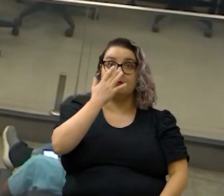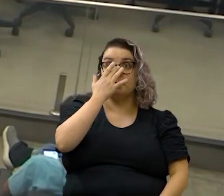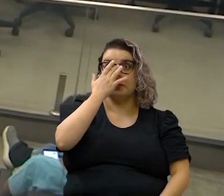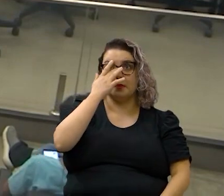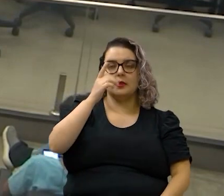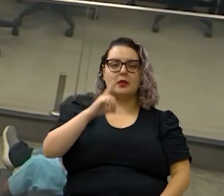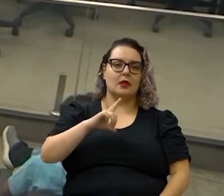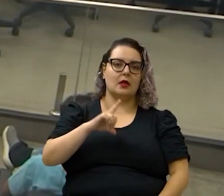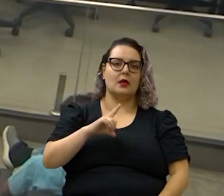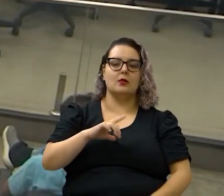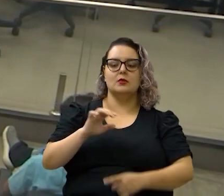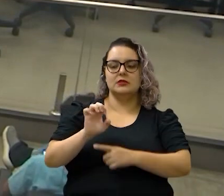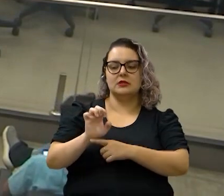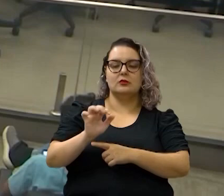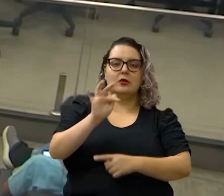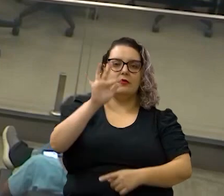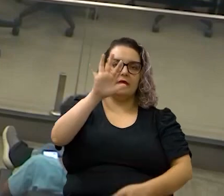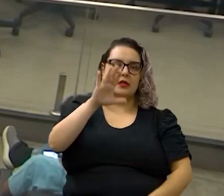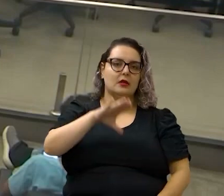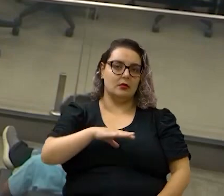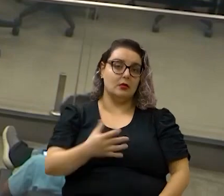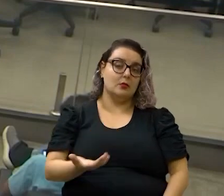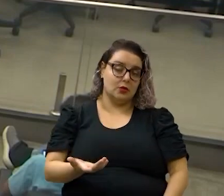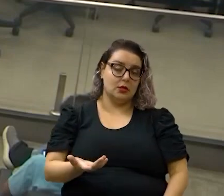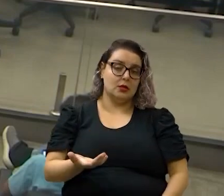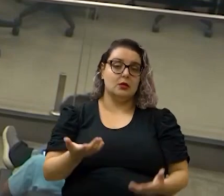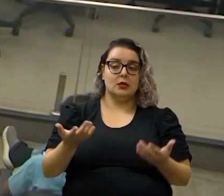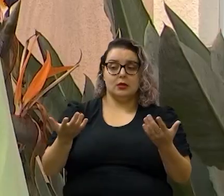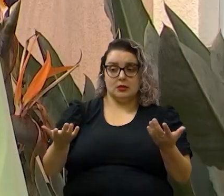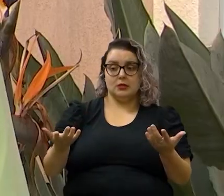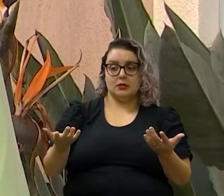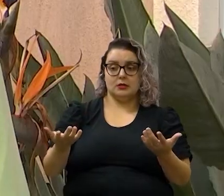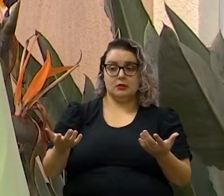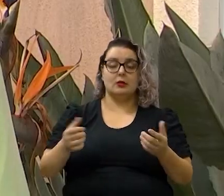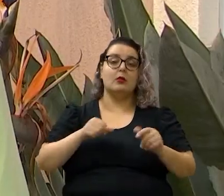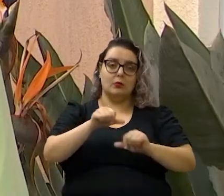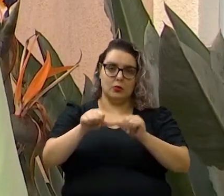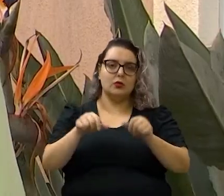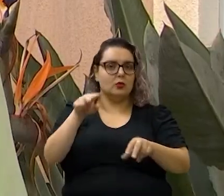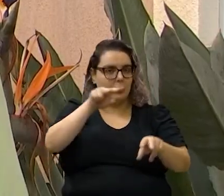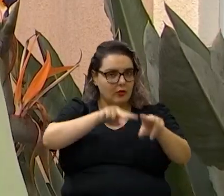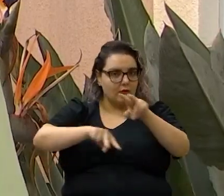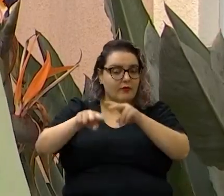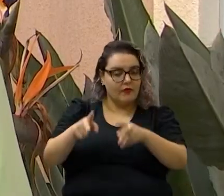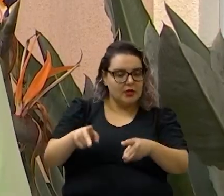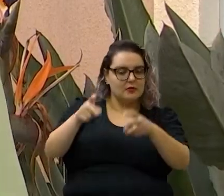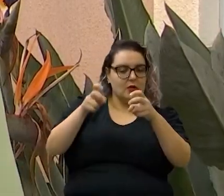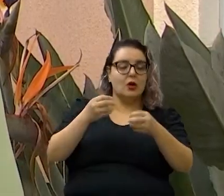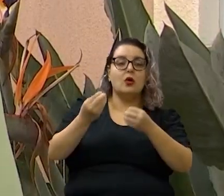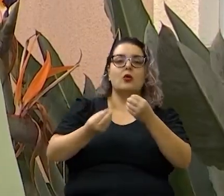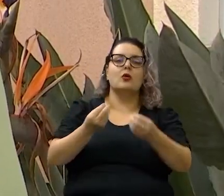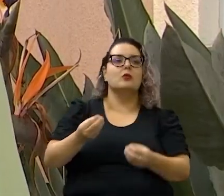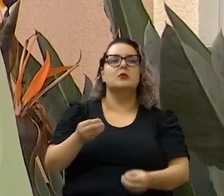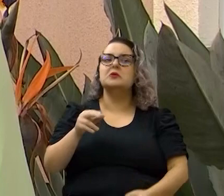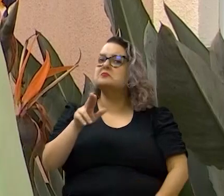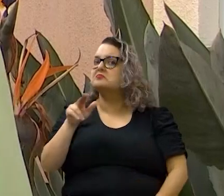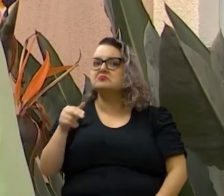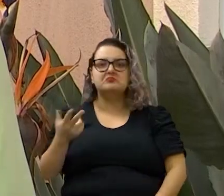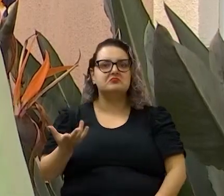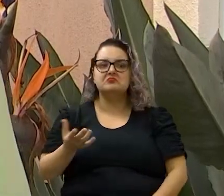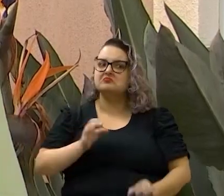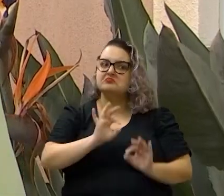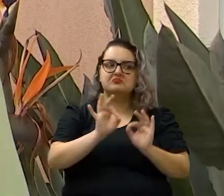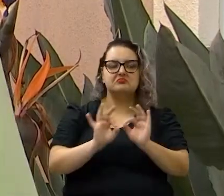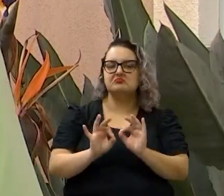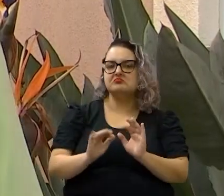tem algum grupo Municipal Estadual e Federal que é para o país inteiro então é mudou bastante a minha visão de como que é eu nunca